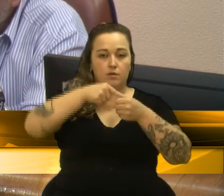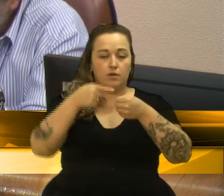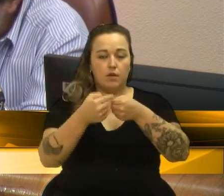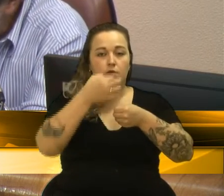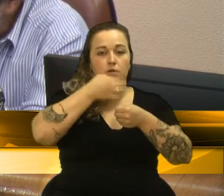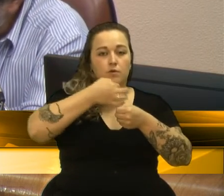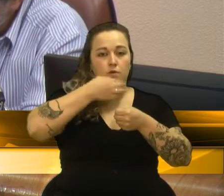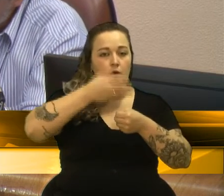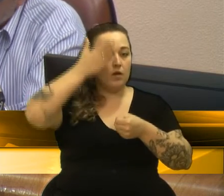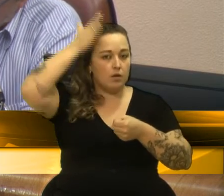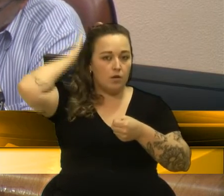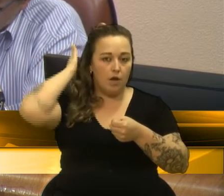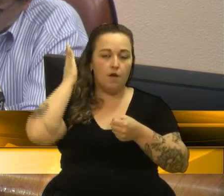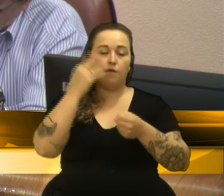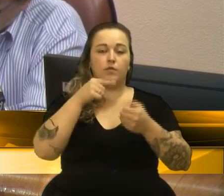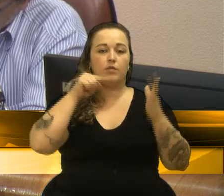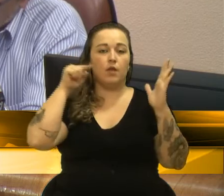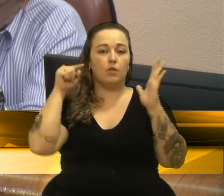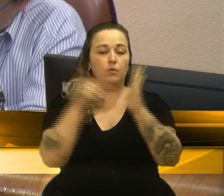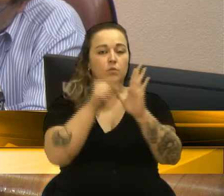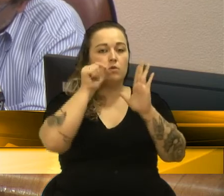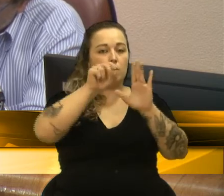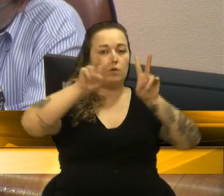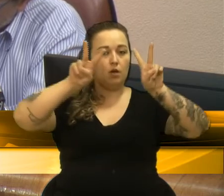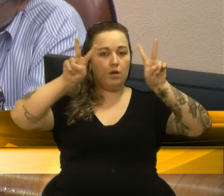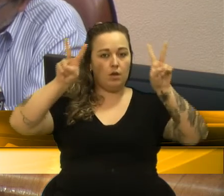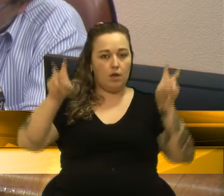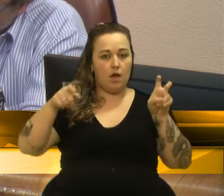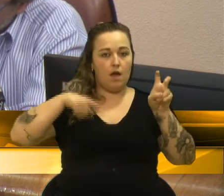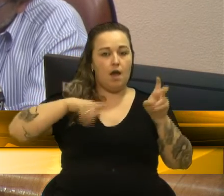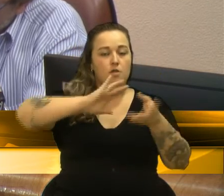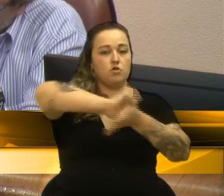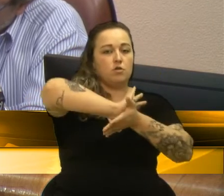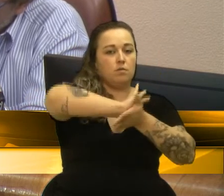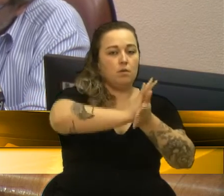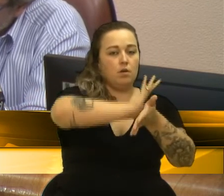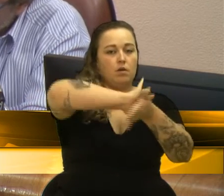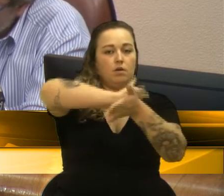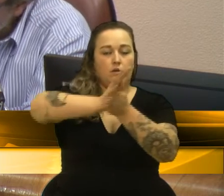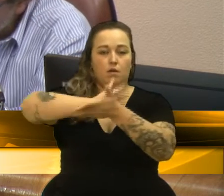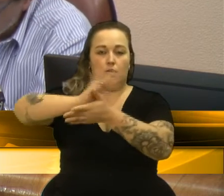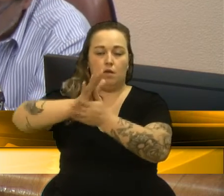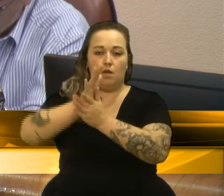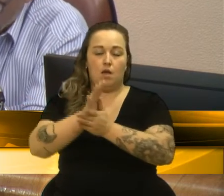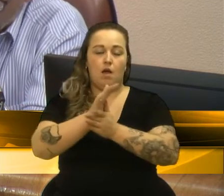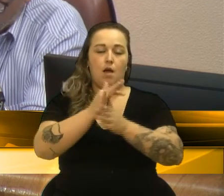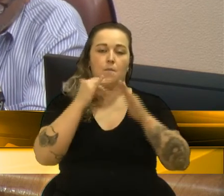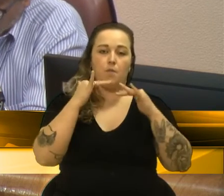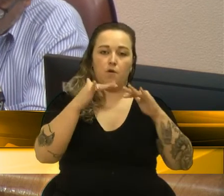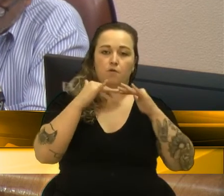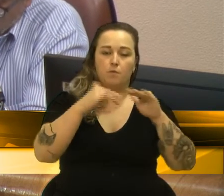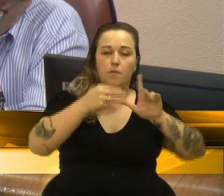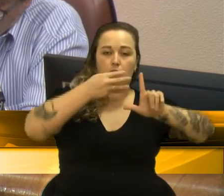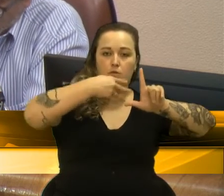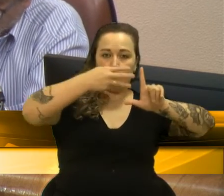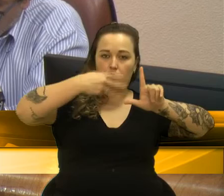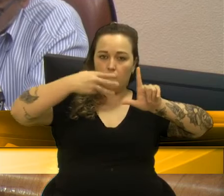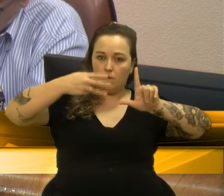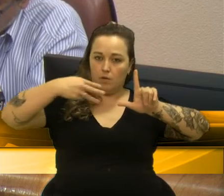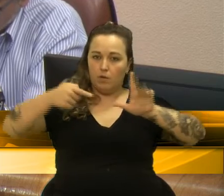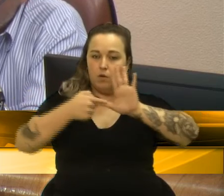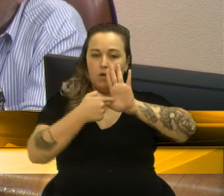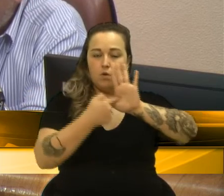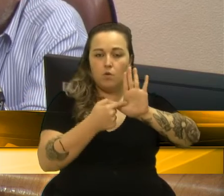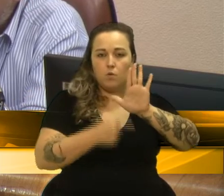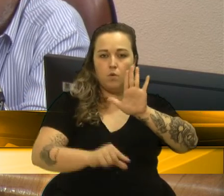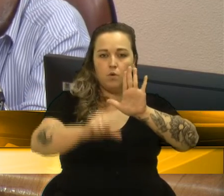à denúncia de, abre aspas, ato discriminatório à parada livre, fecha aspas, com fulcro no artigo 4º,